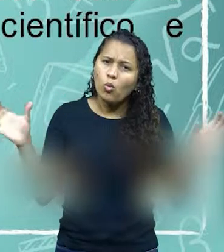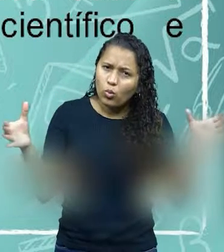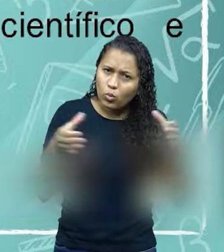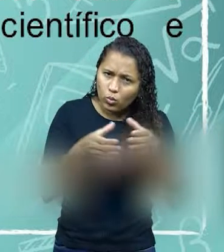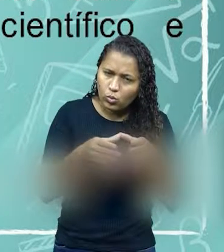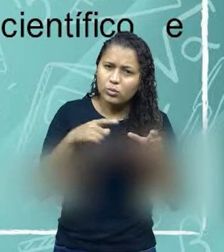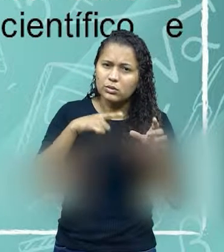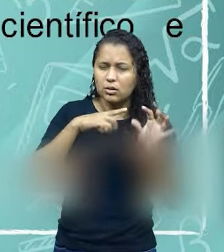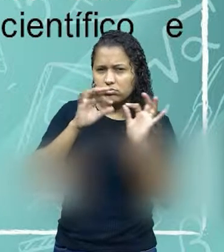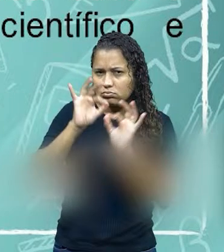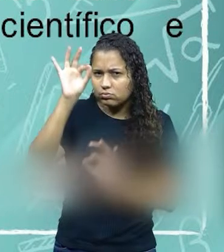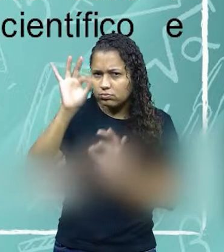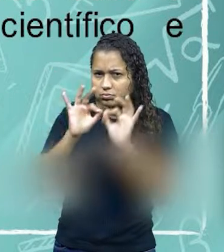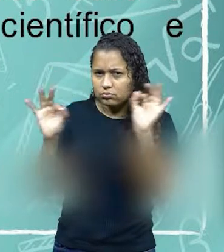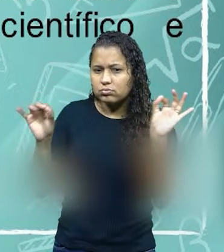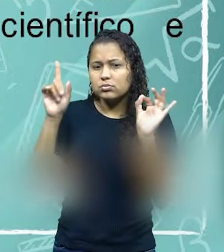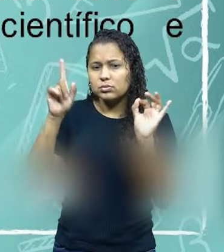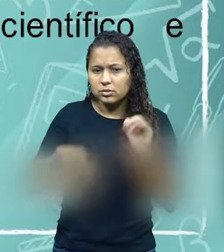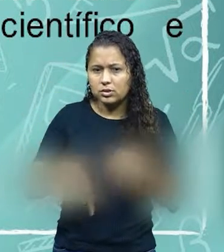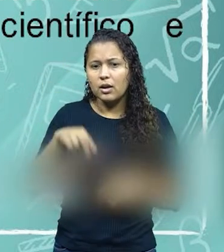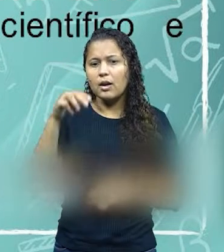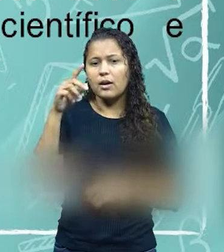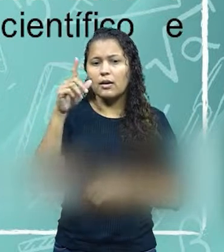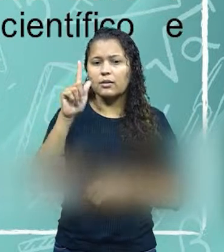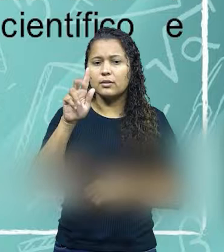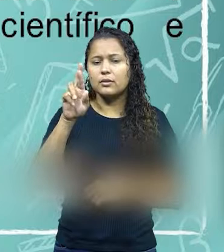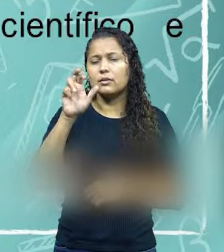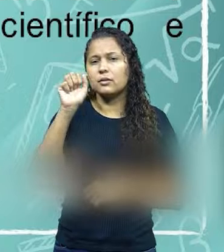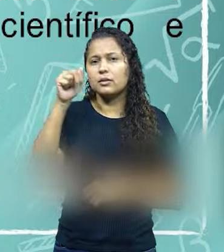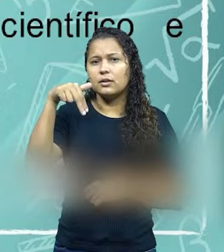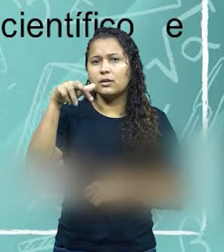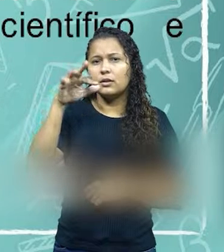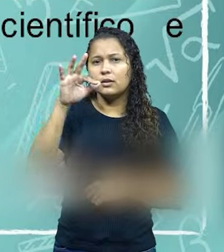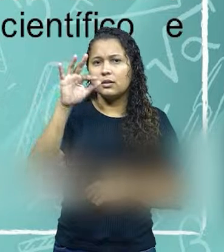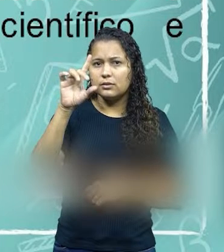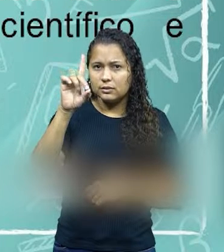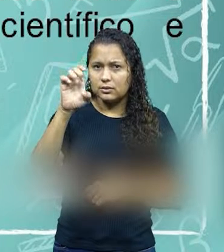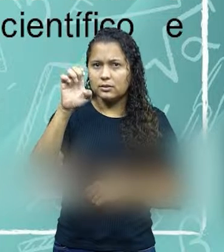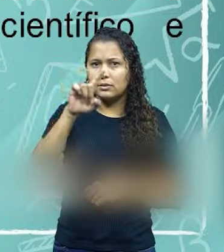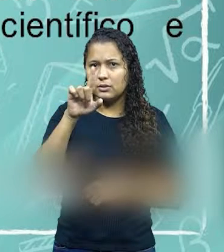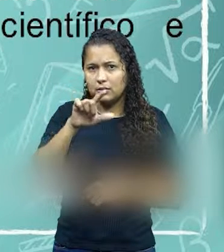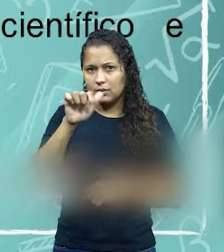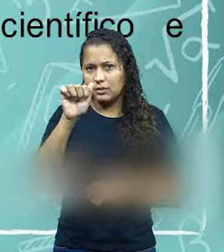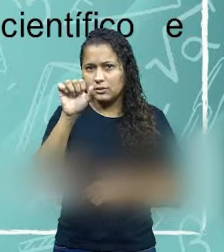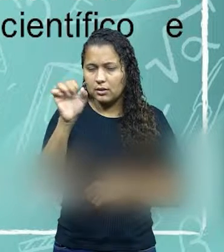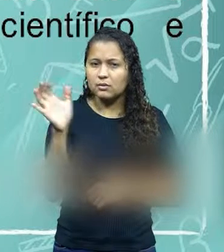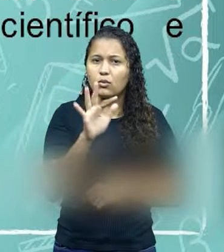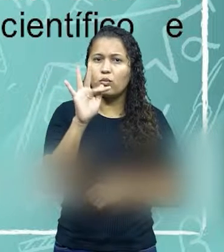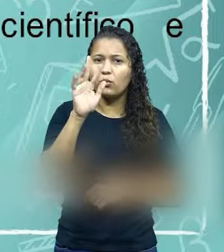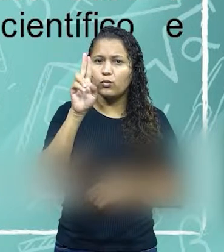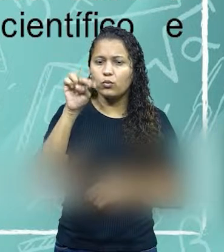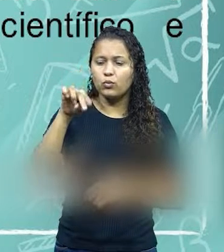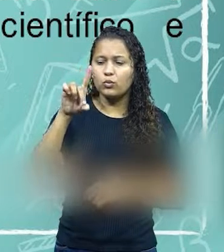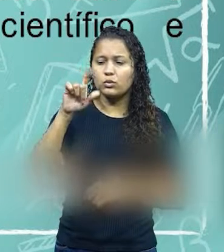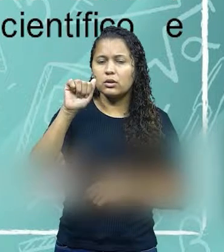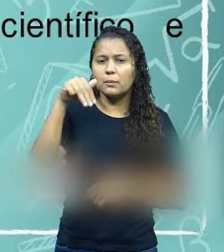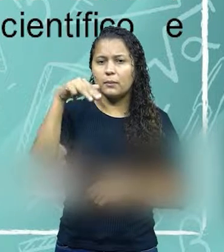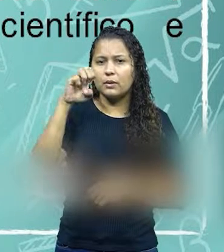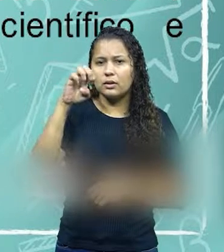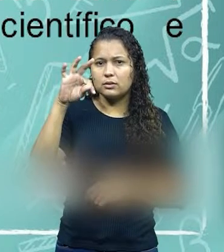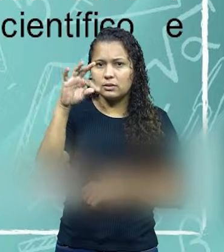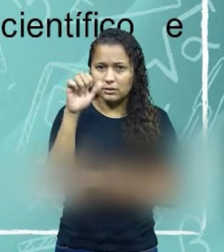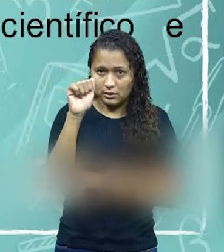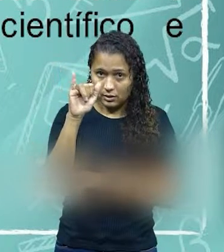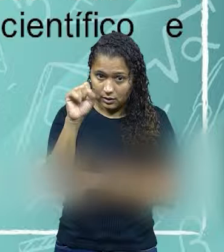grupo de grandezas, chamadas de grandezas fundamentais, foi possível organizar as várias grandezas físicas conhecidas.